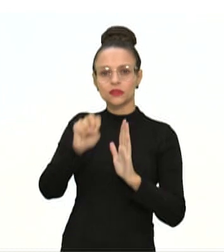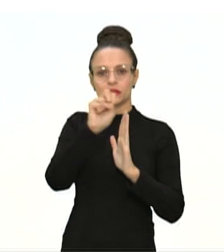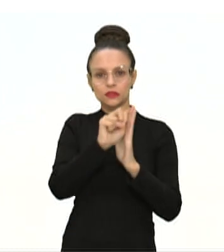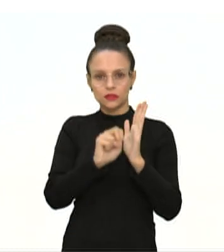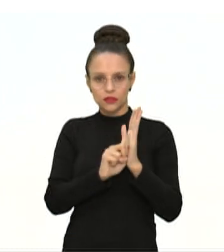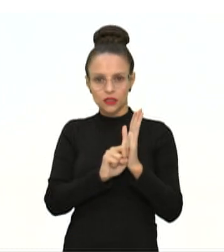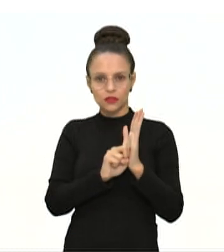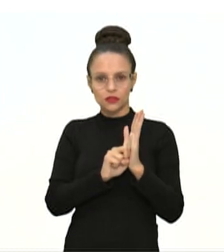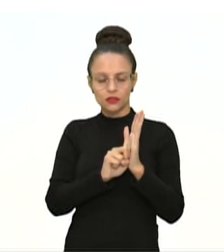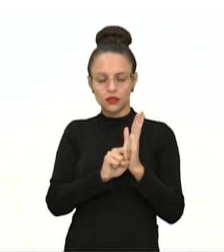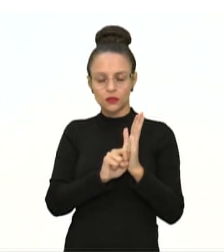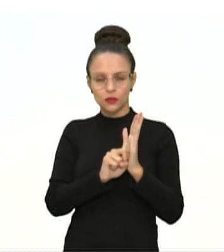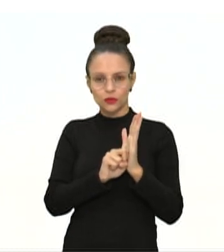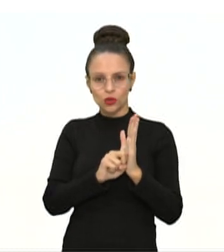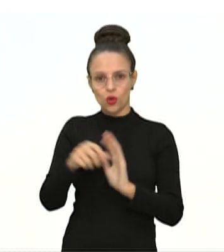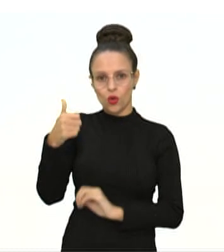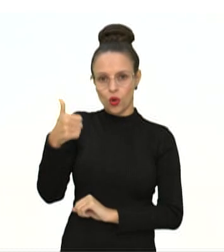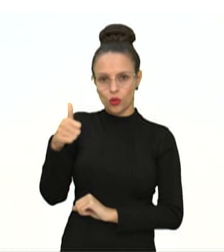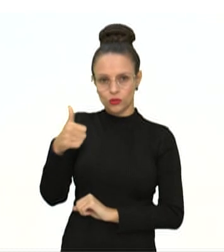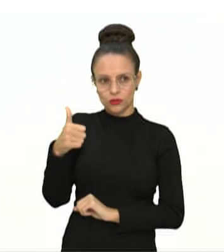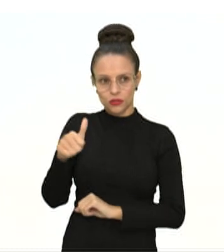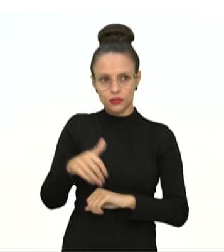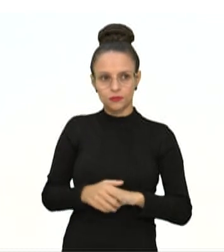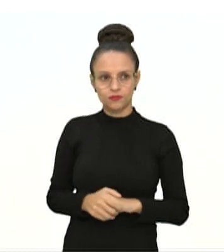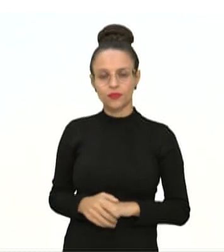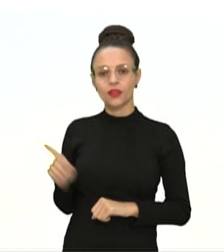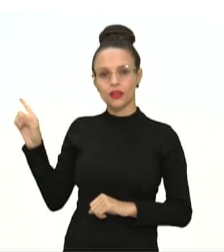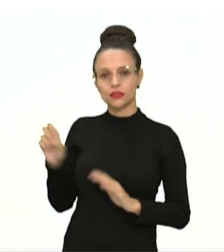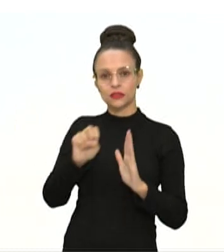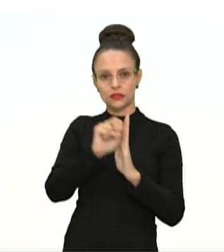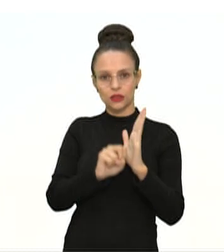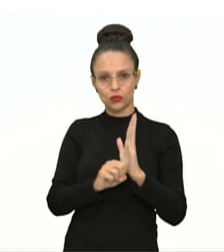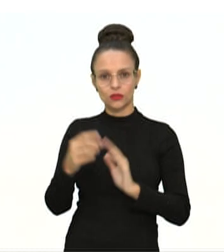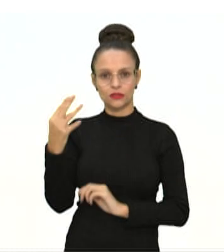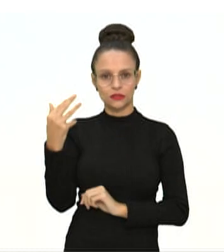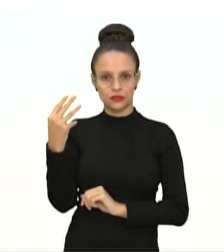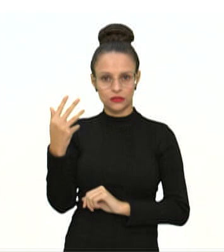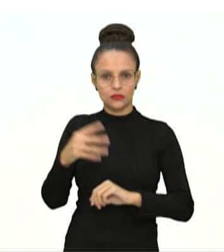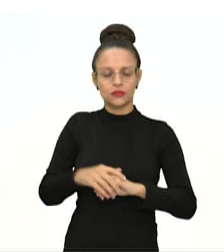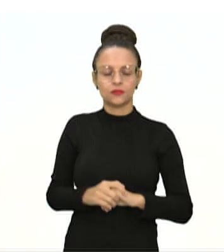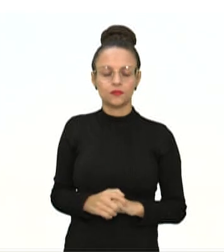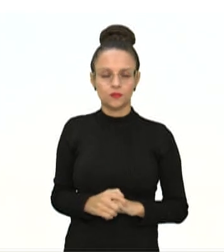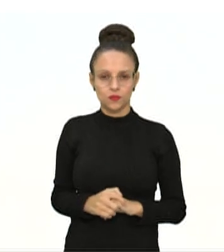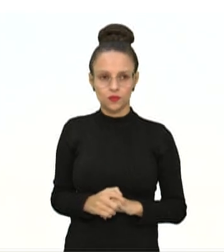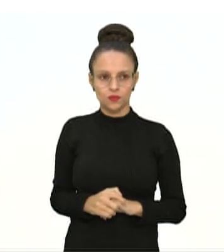século XI, este 13.